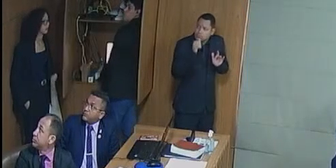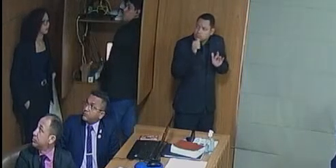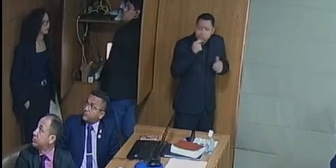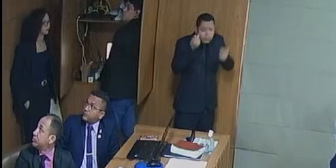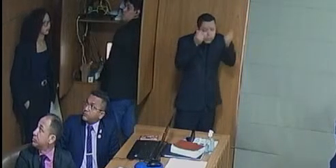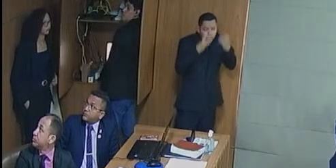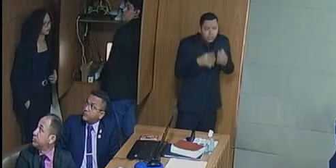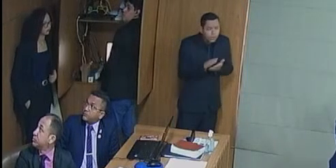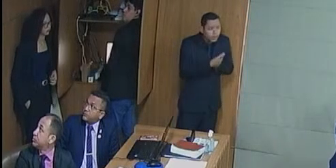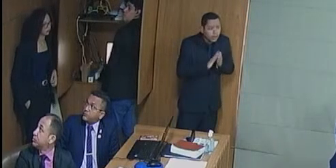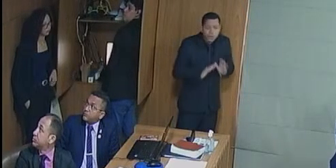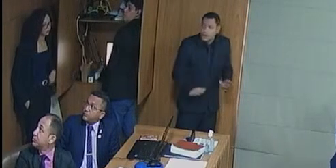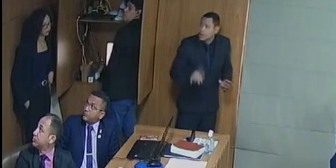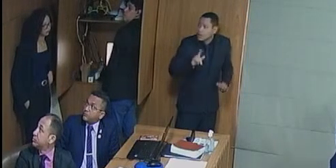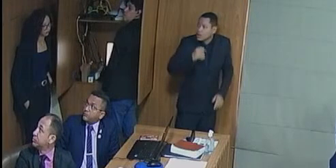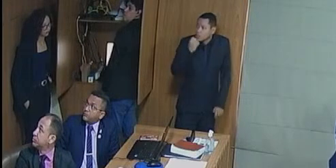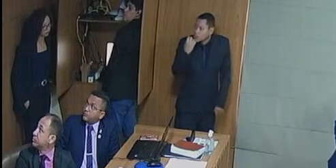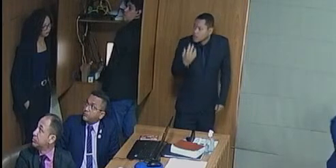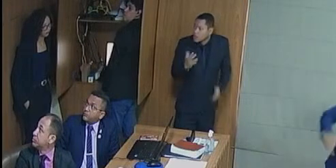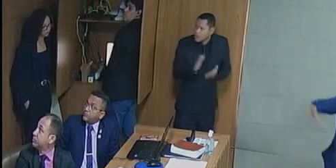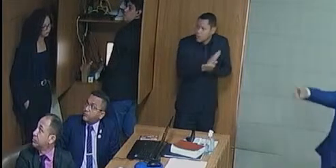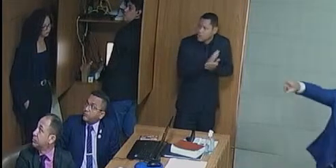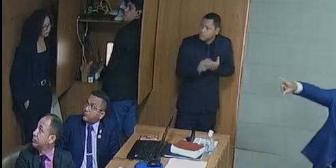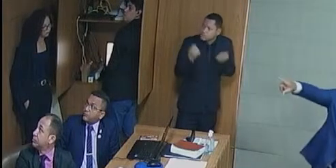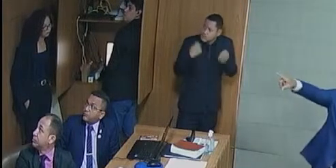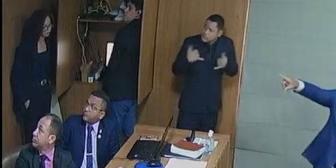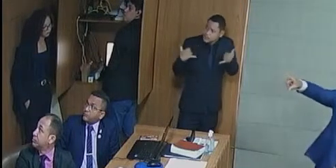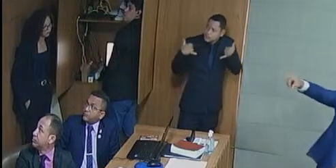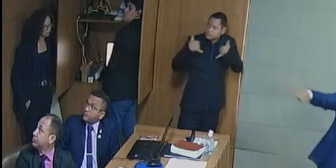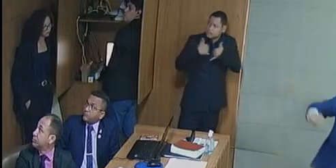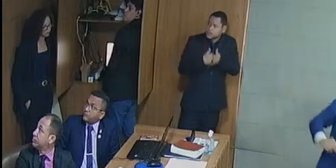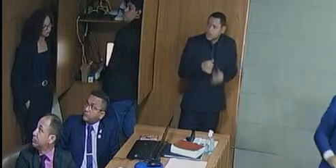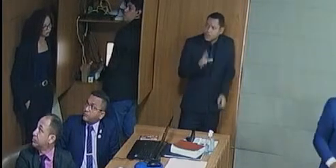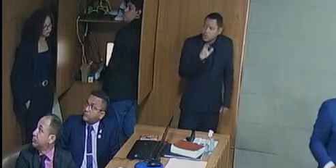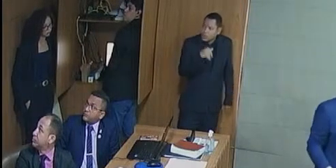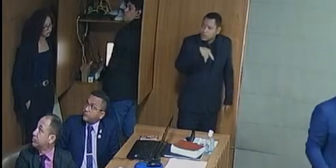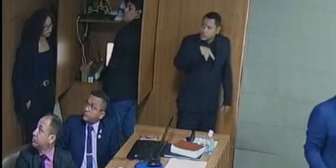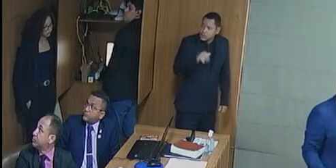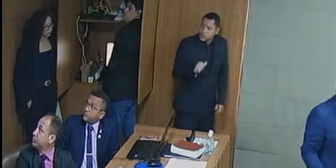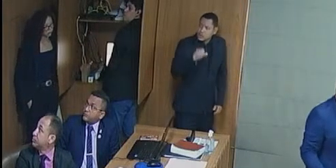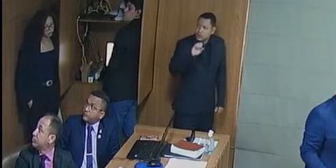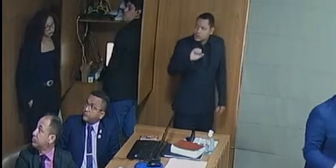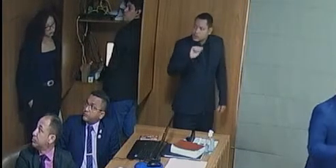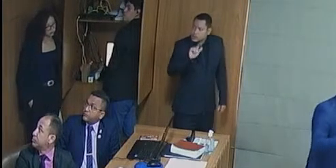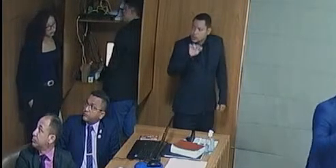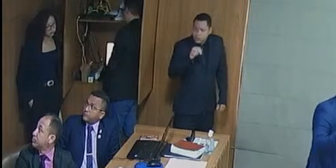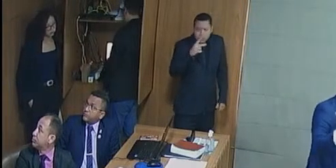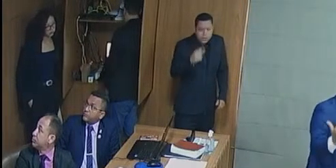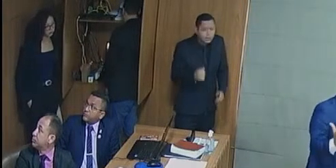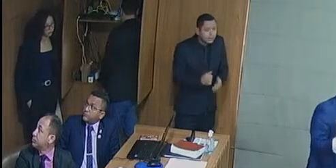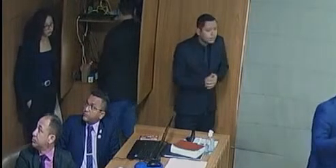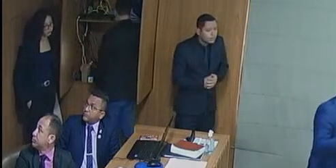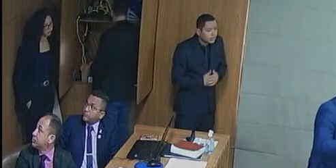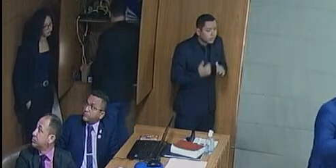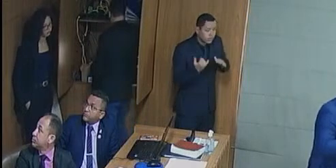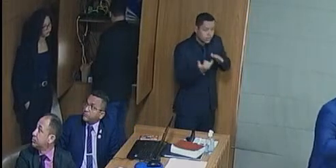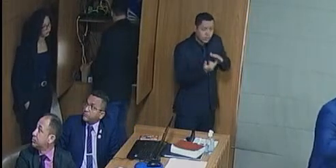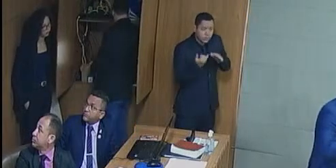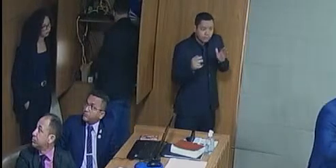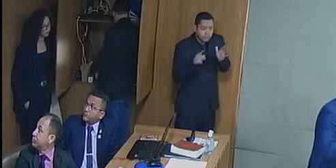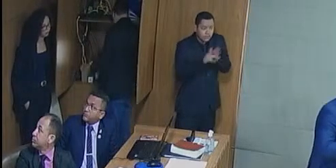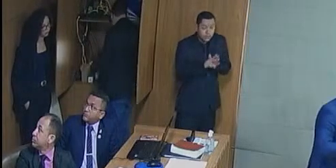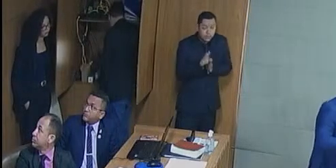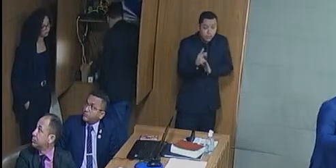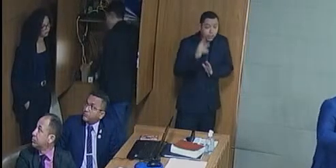contato seria bém fazer esse contato ros clube das Mães força do amor este é o promotor que or me